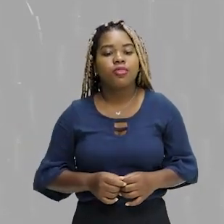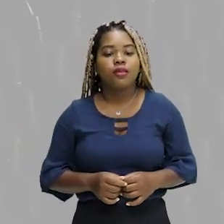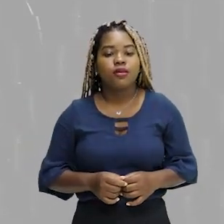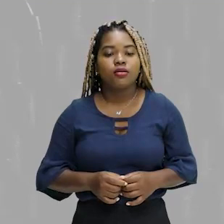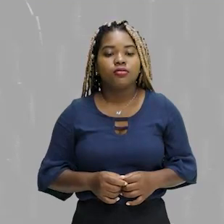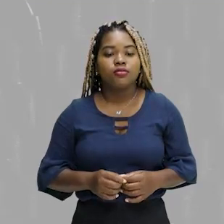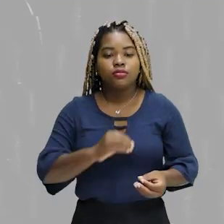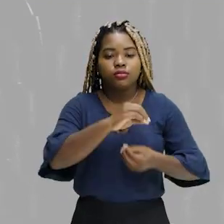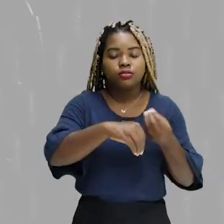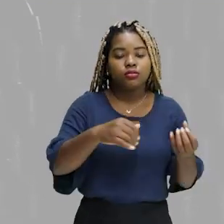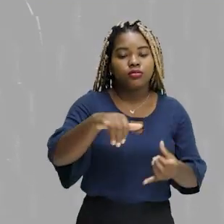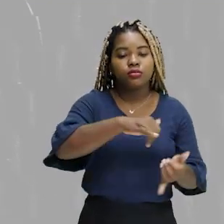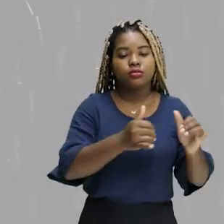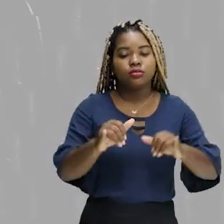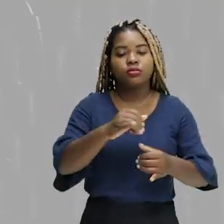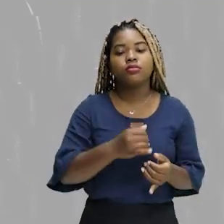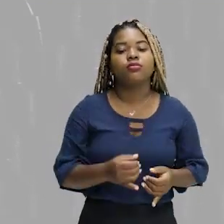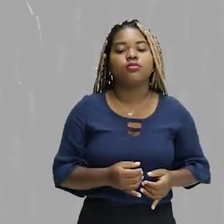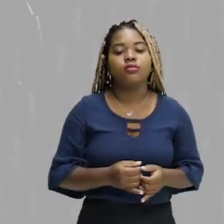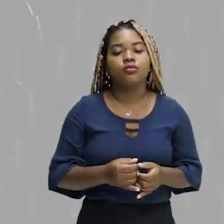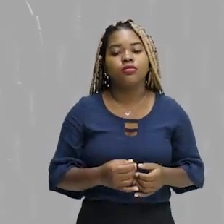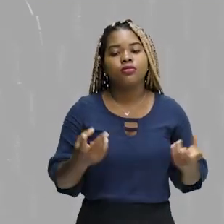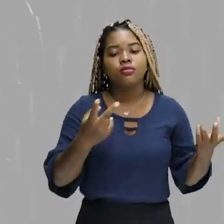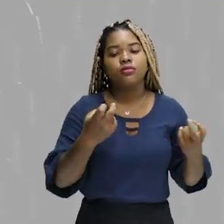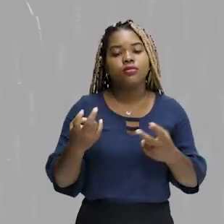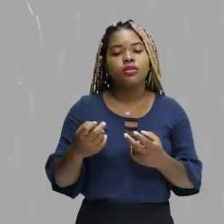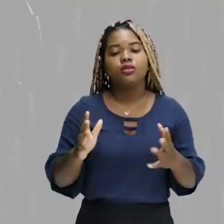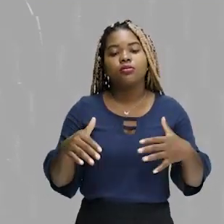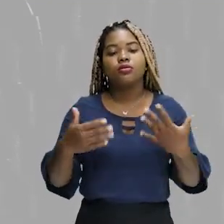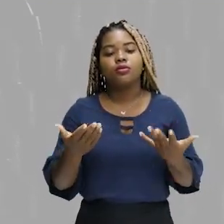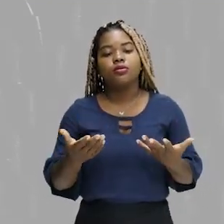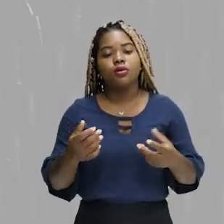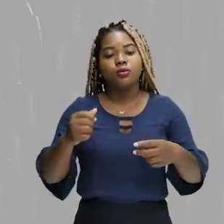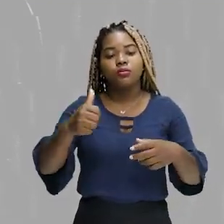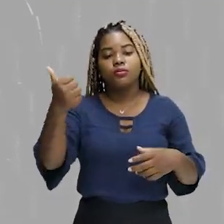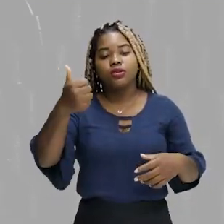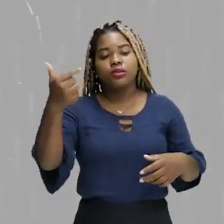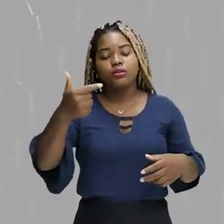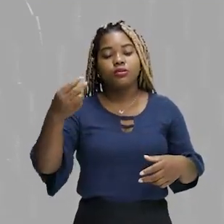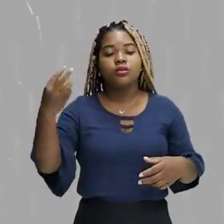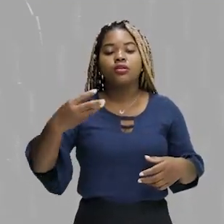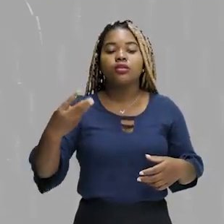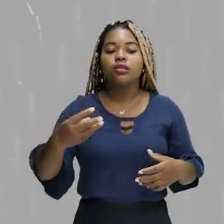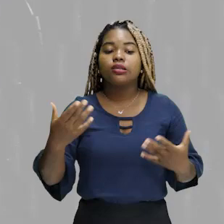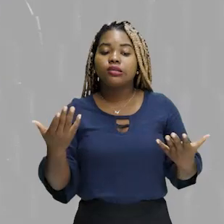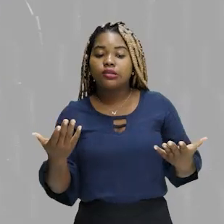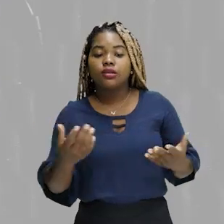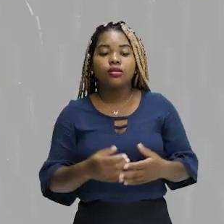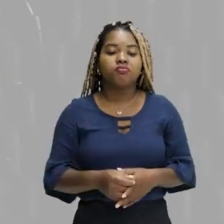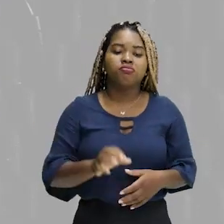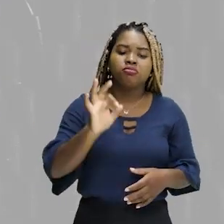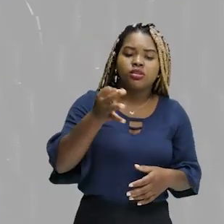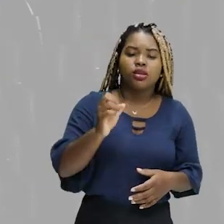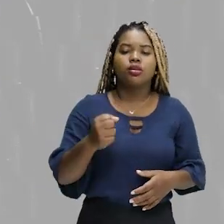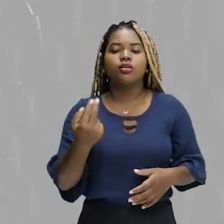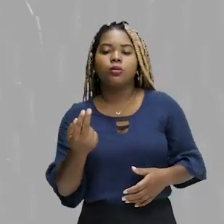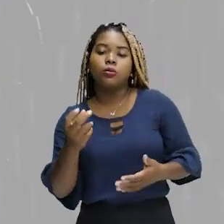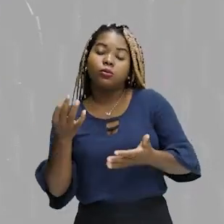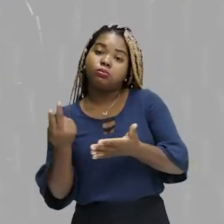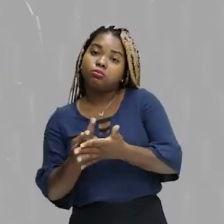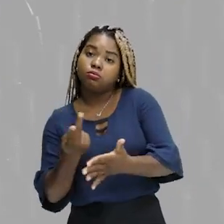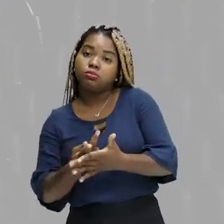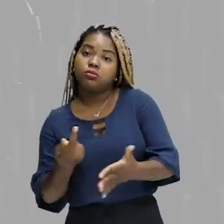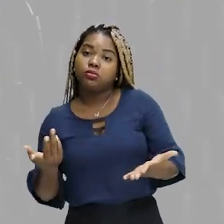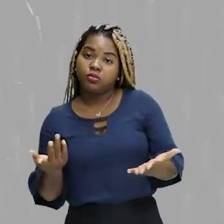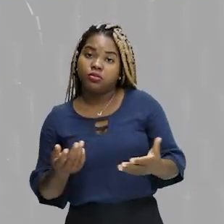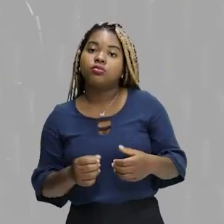reação, analise as afirmativas. Então, agora nós vamos ter 3 afirmativas e nós vamos identificar se ela está correta ou